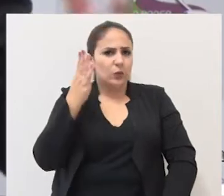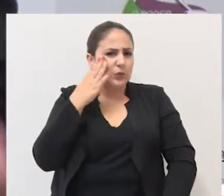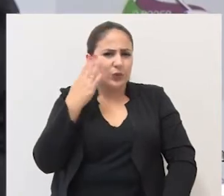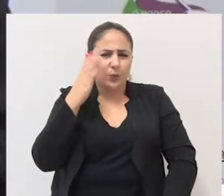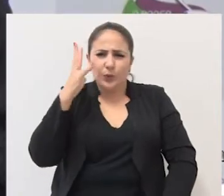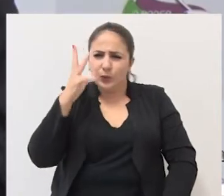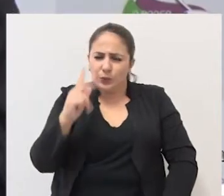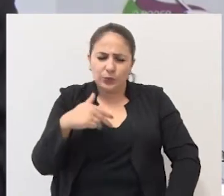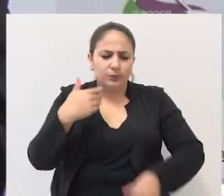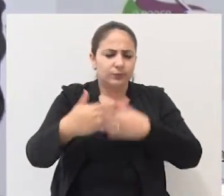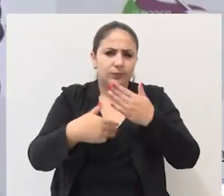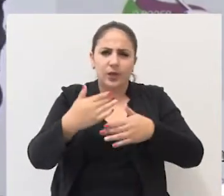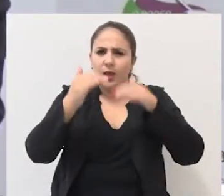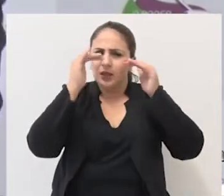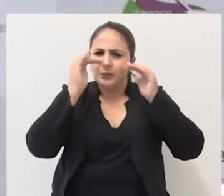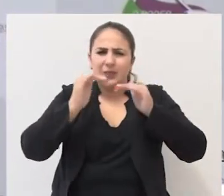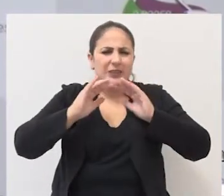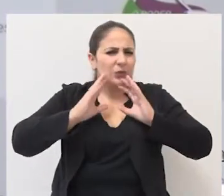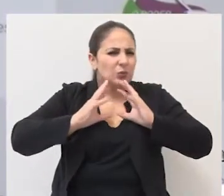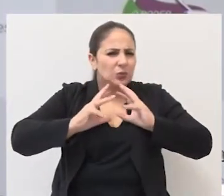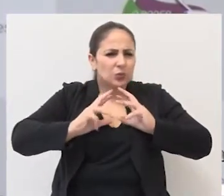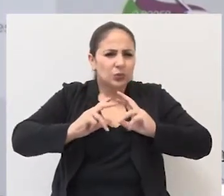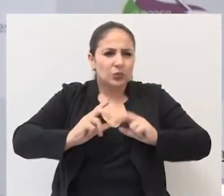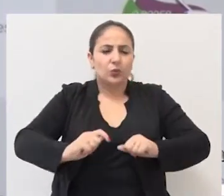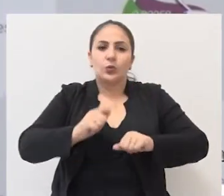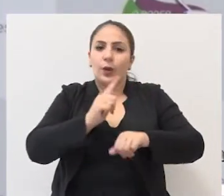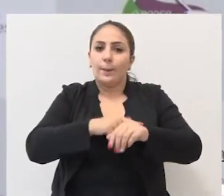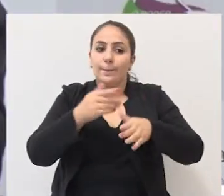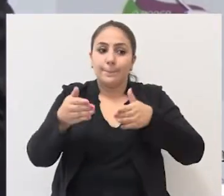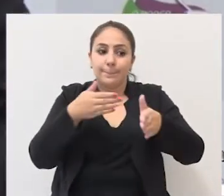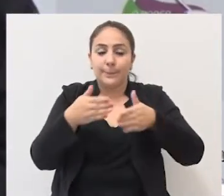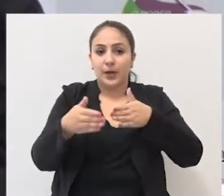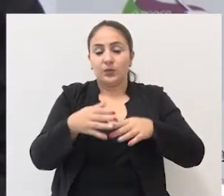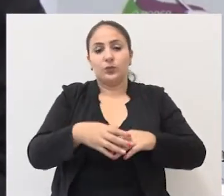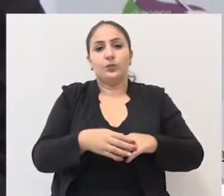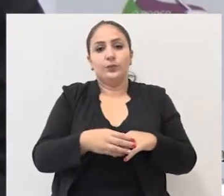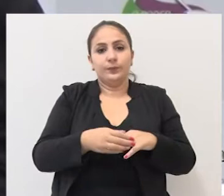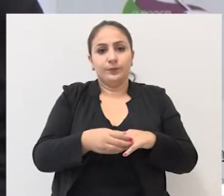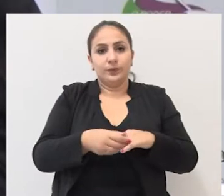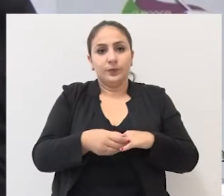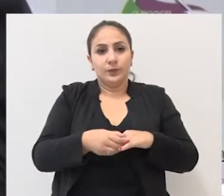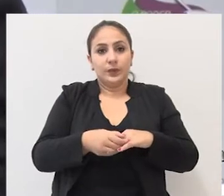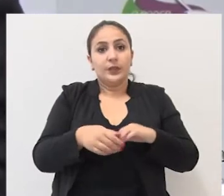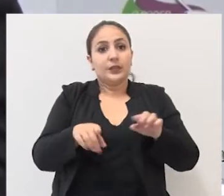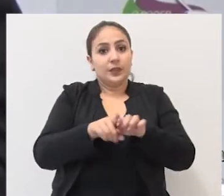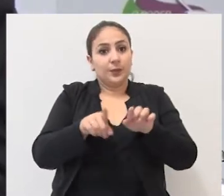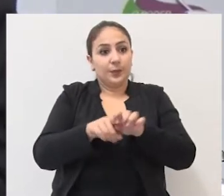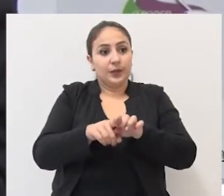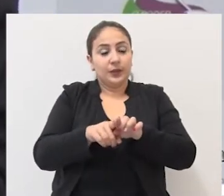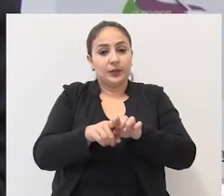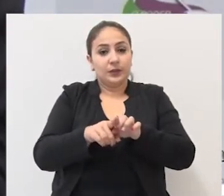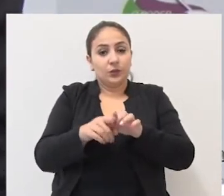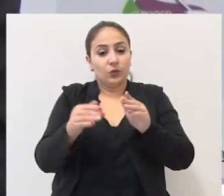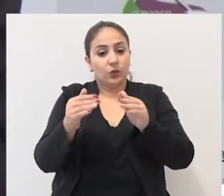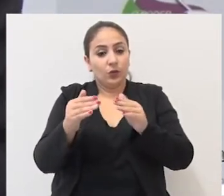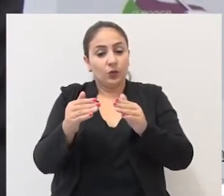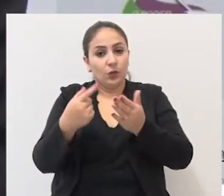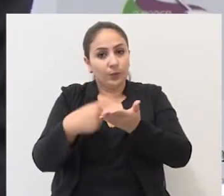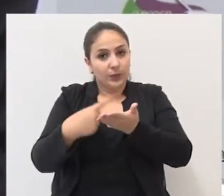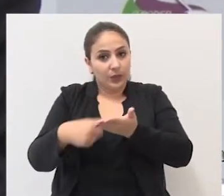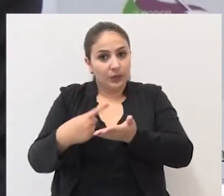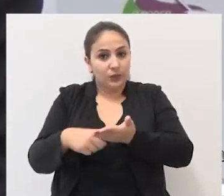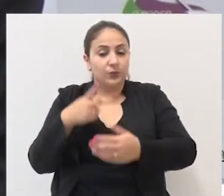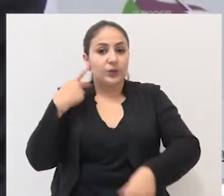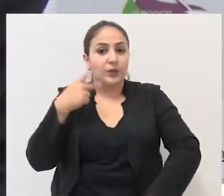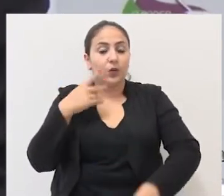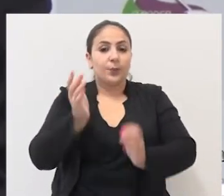todo o andamento. Respeitamos todos os prazos regimentais. e num acordo de vereadores da Comissão